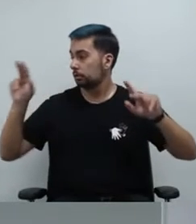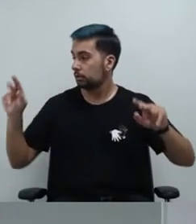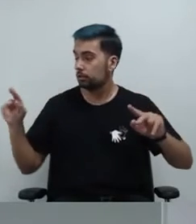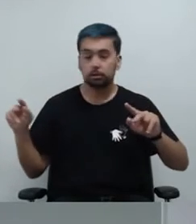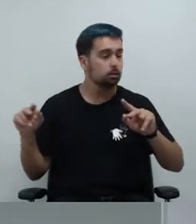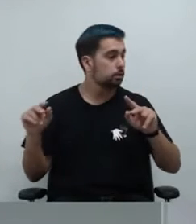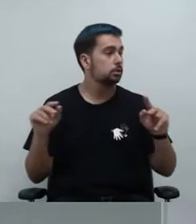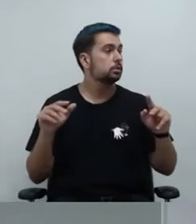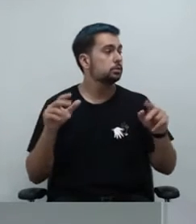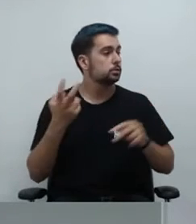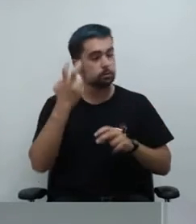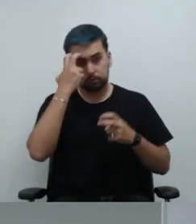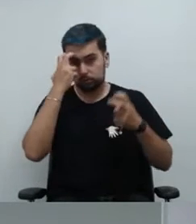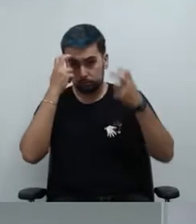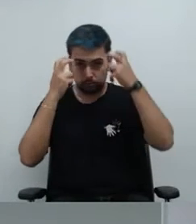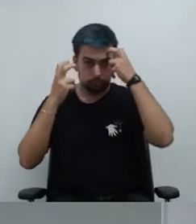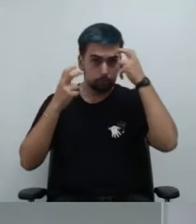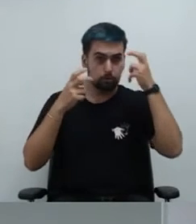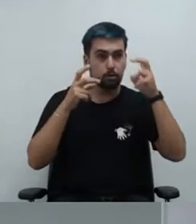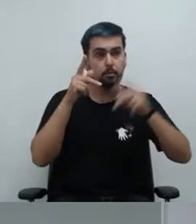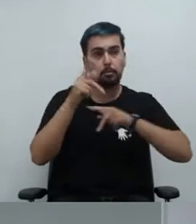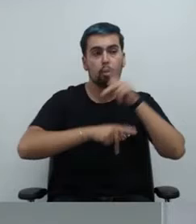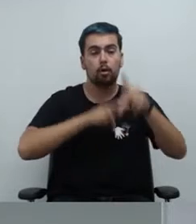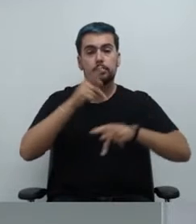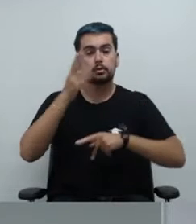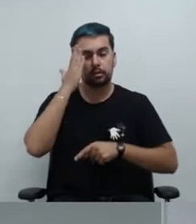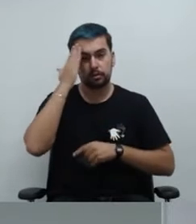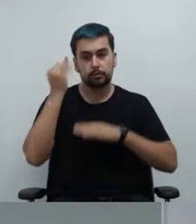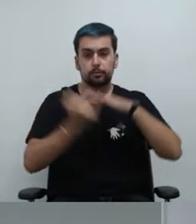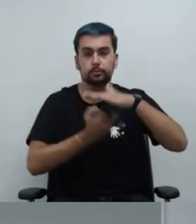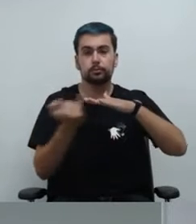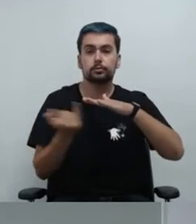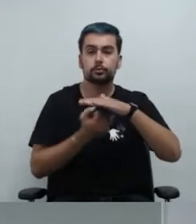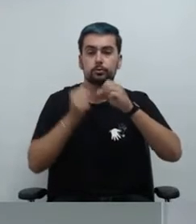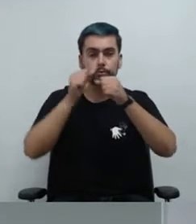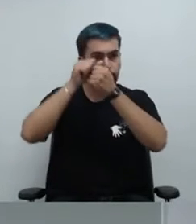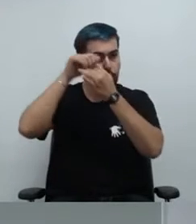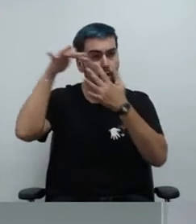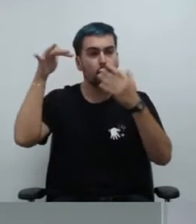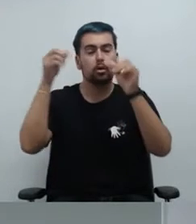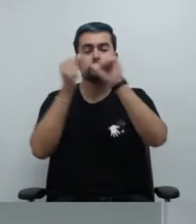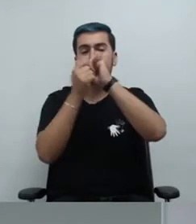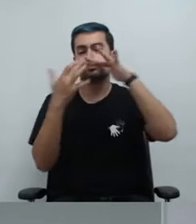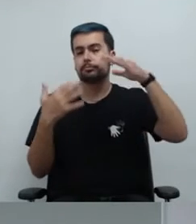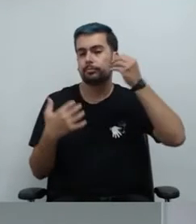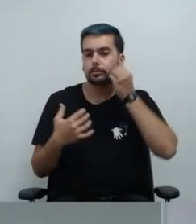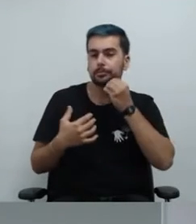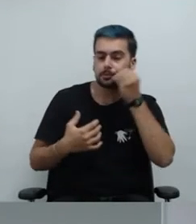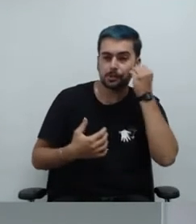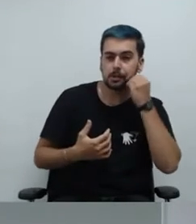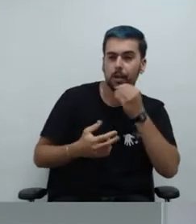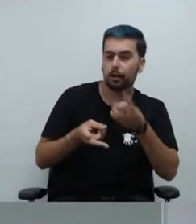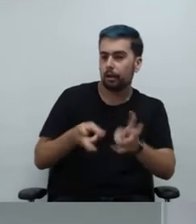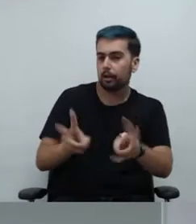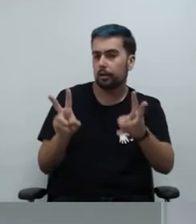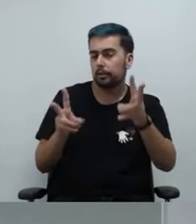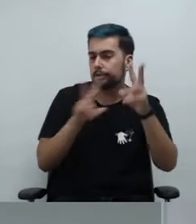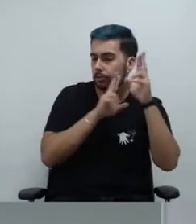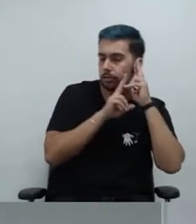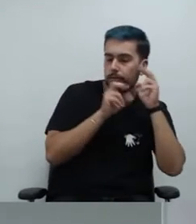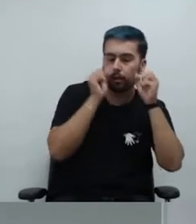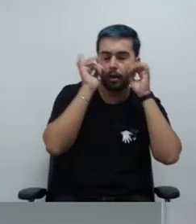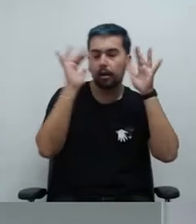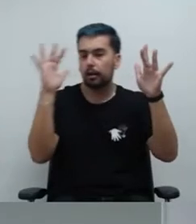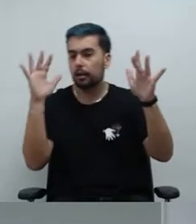diferentes povos, de reconhecer essa instituição do sonho, não como experiência cotidiana de dormir e